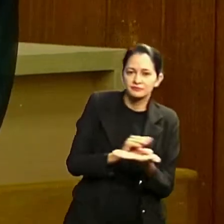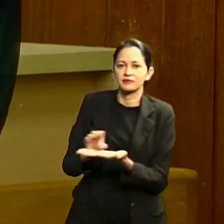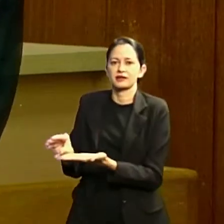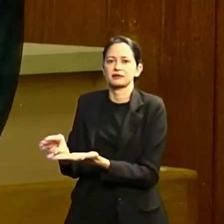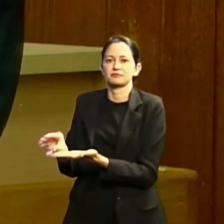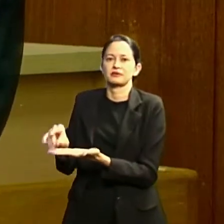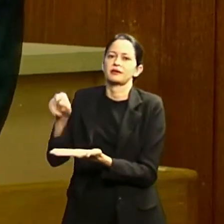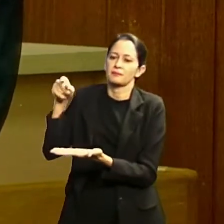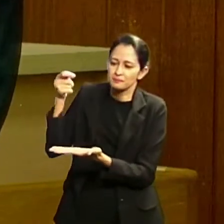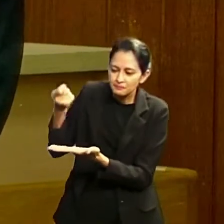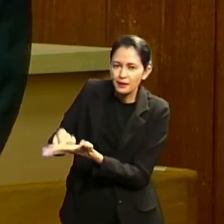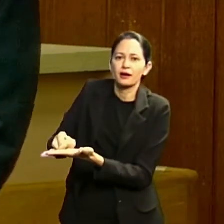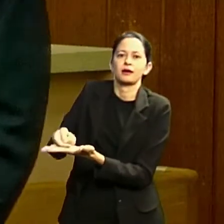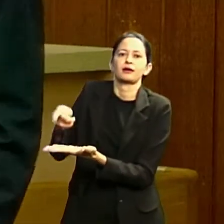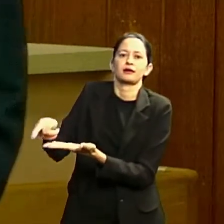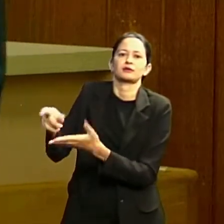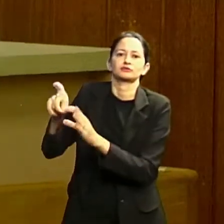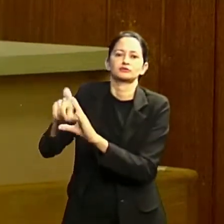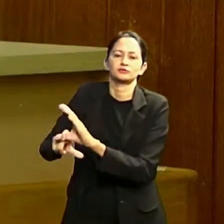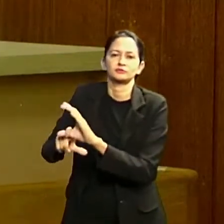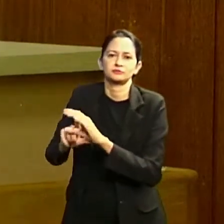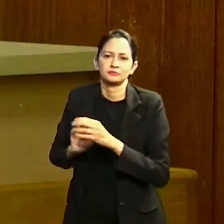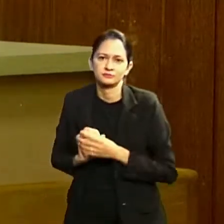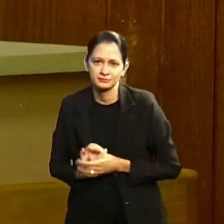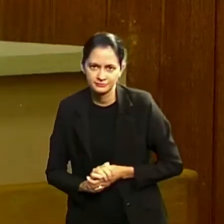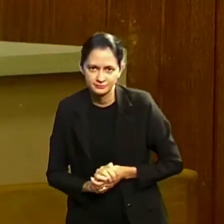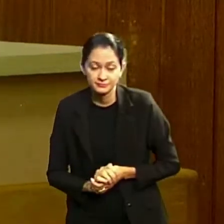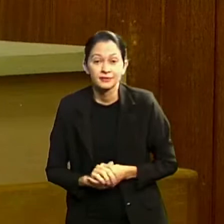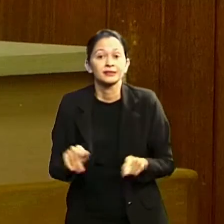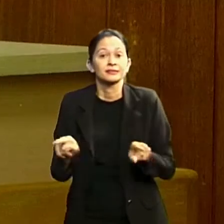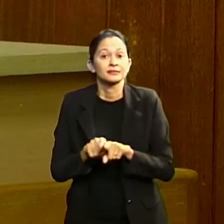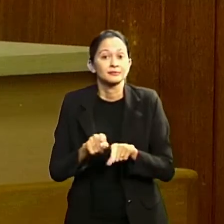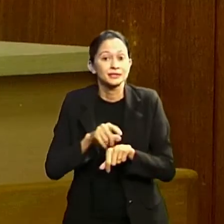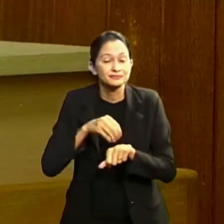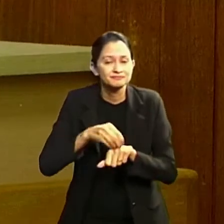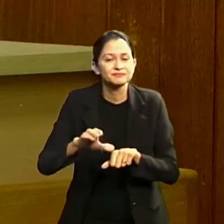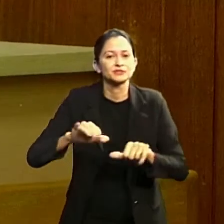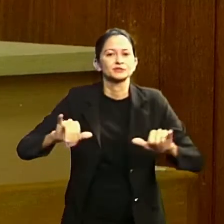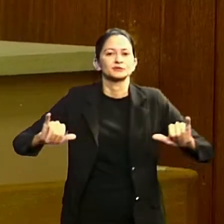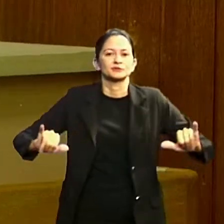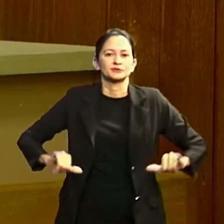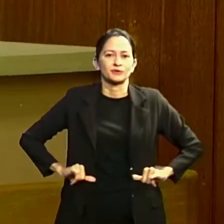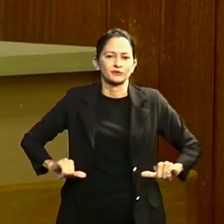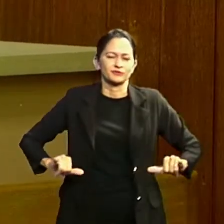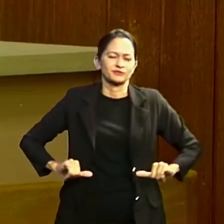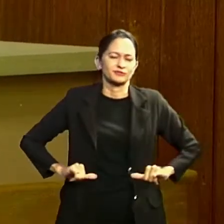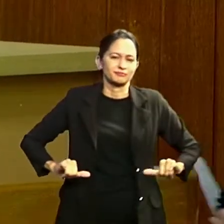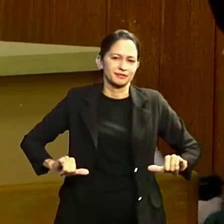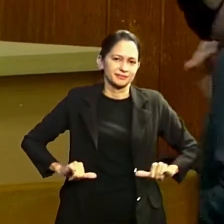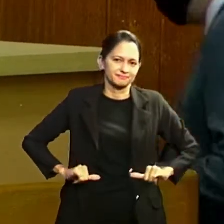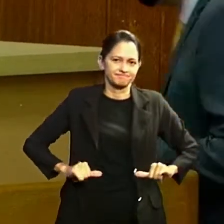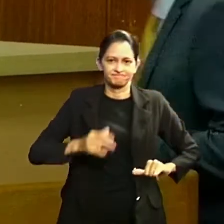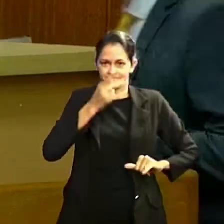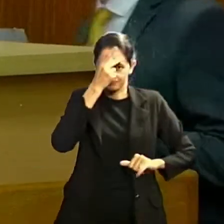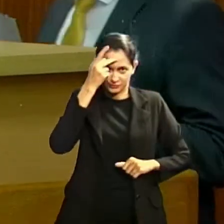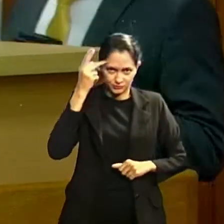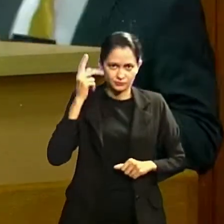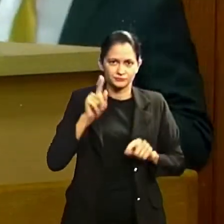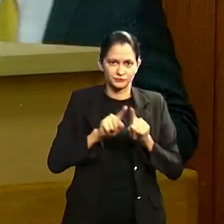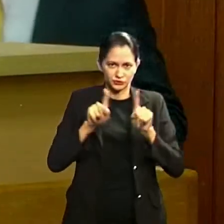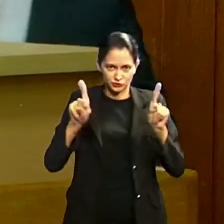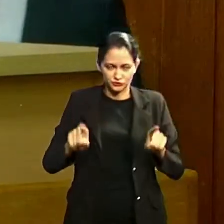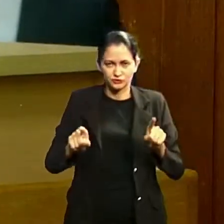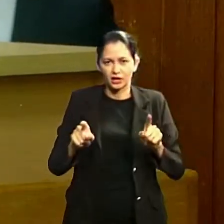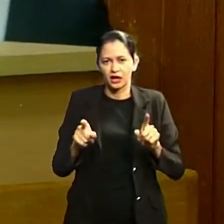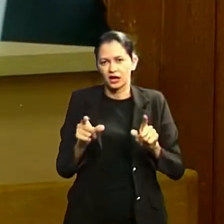eu quero aqui também, senhor presidente, destacar aqui o sofrimento dos servidores públicos que são administrativos,